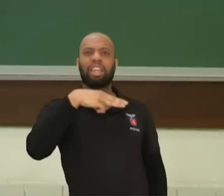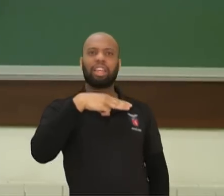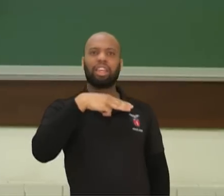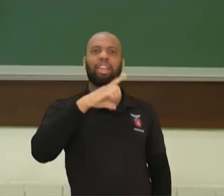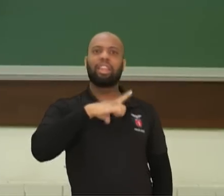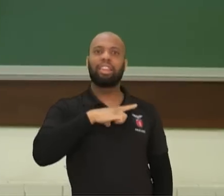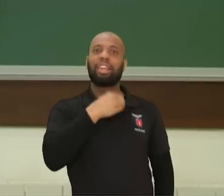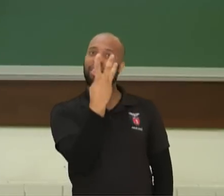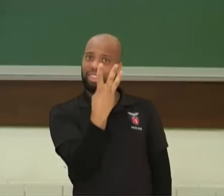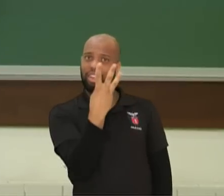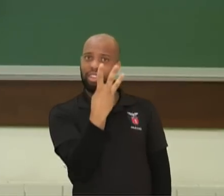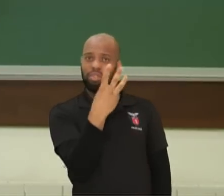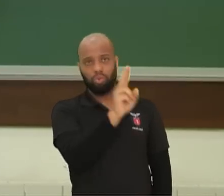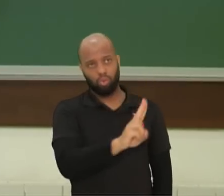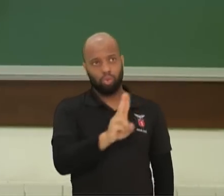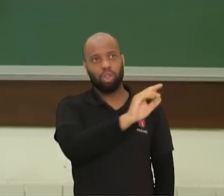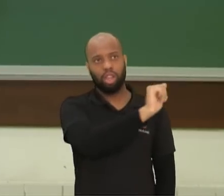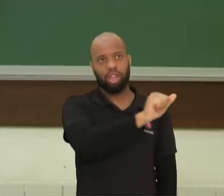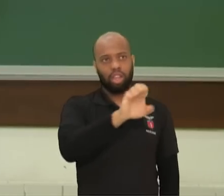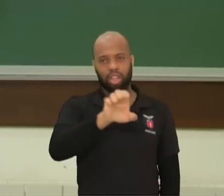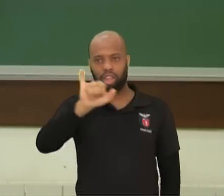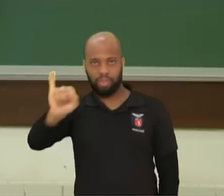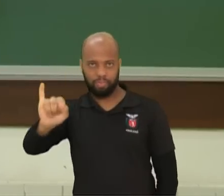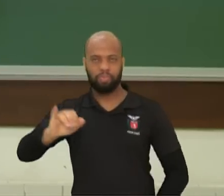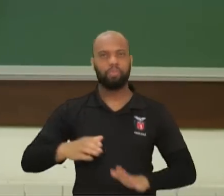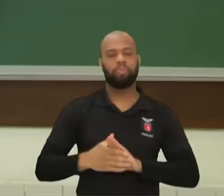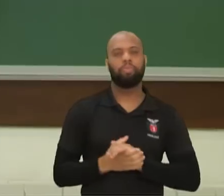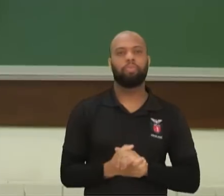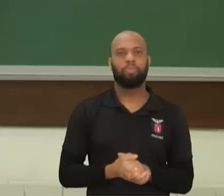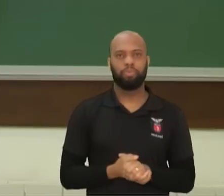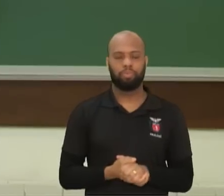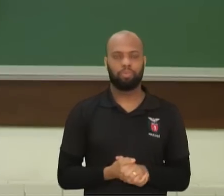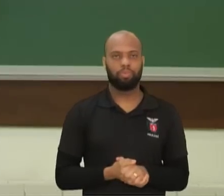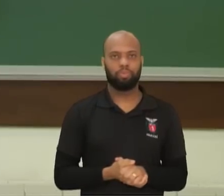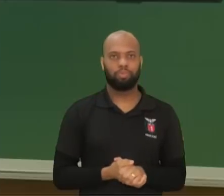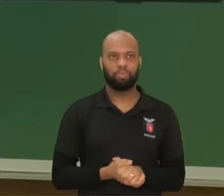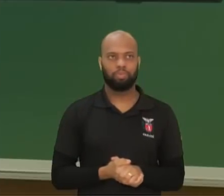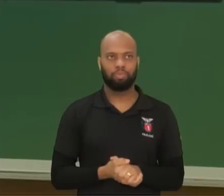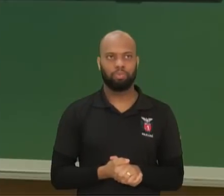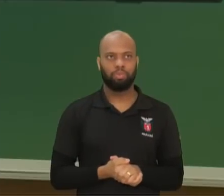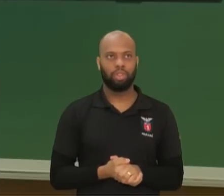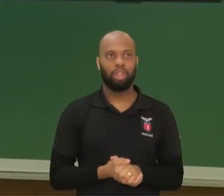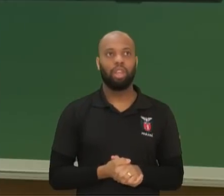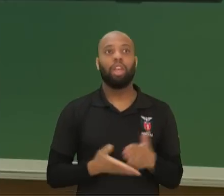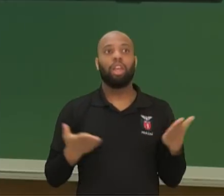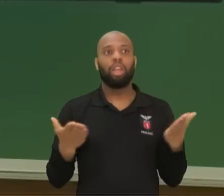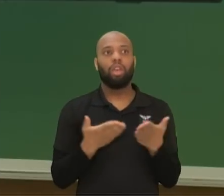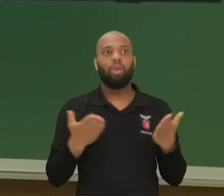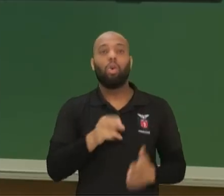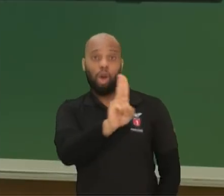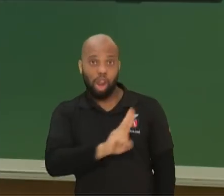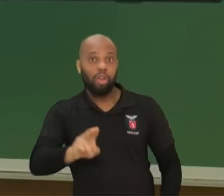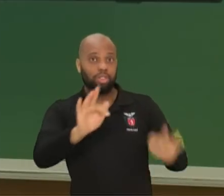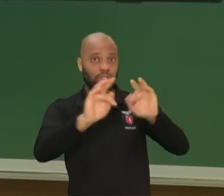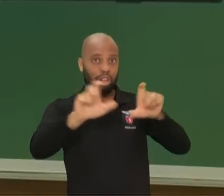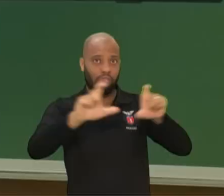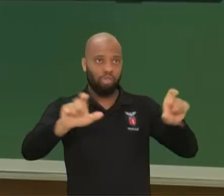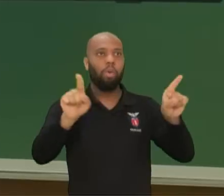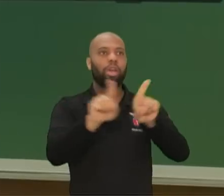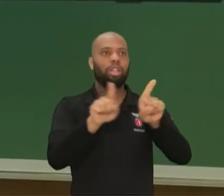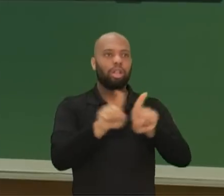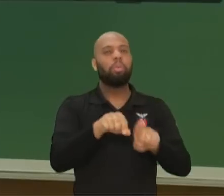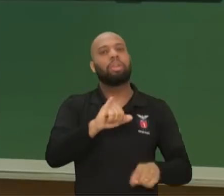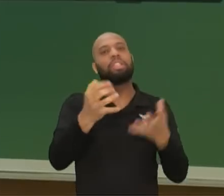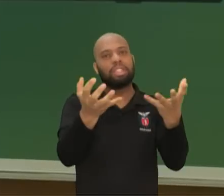vogais? Eu tenho 3 vogais, que é A, E, I, tá bom? Então, com o uso da fórmula, também,